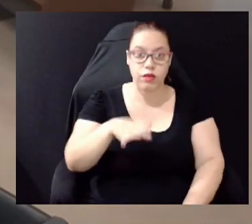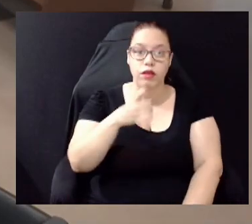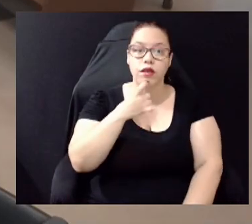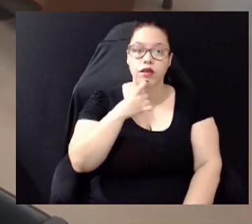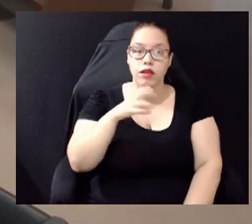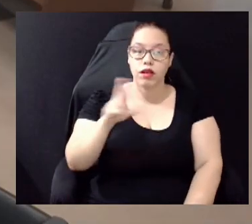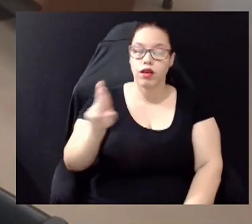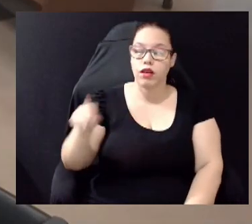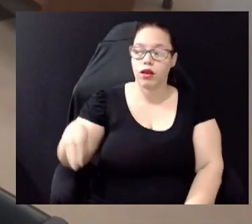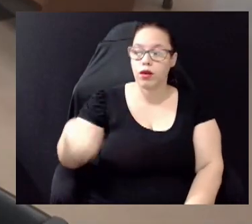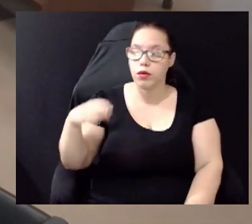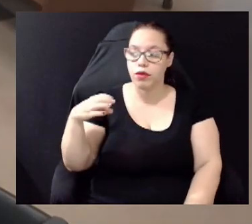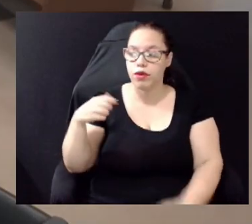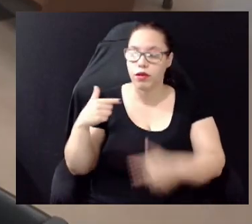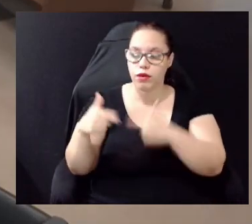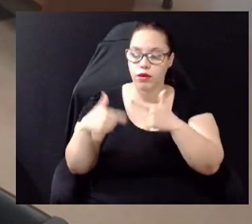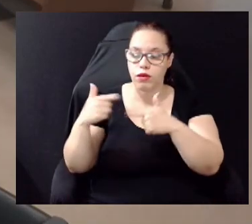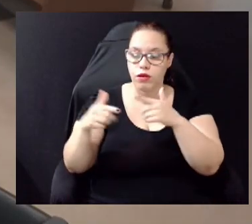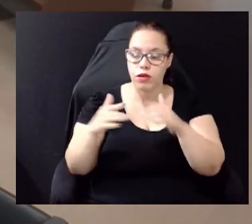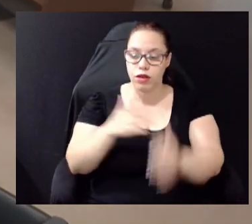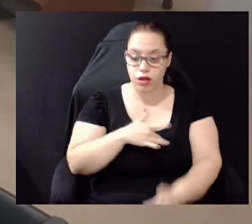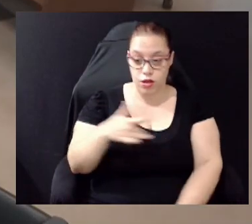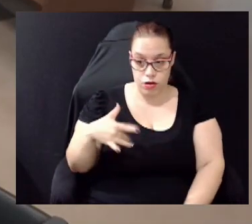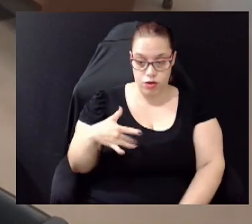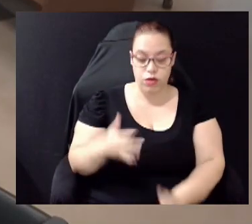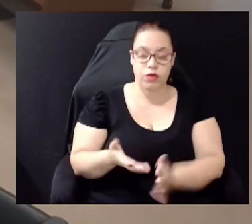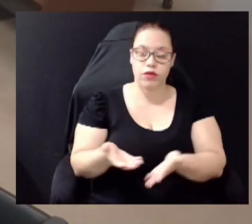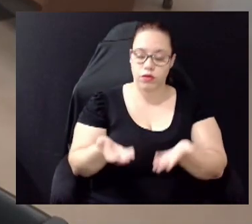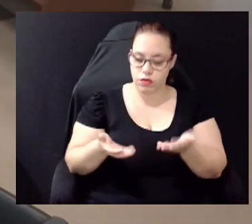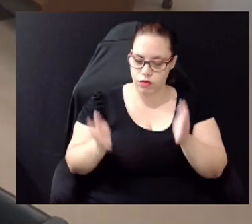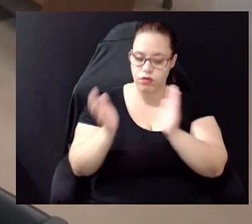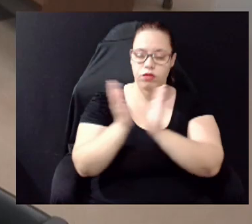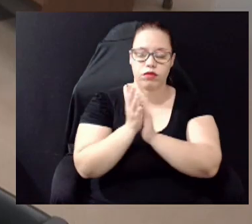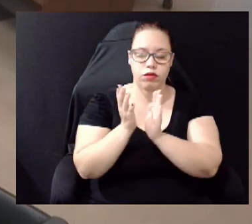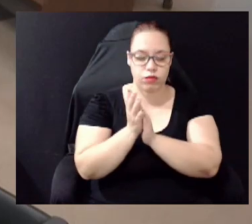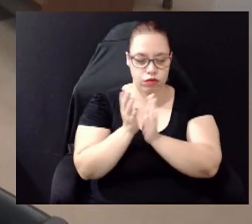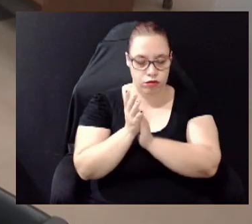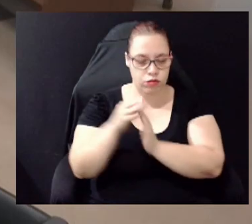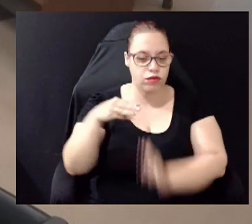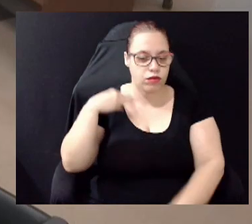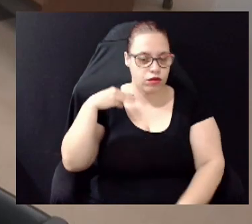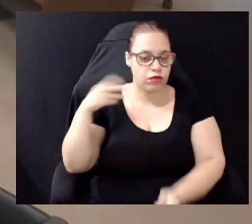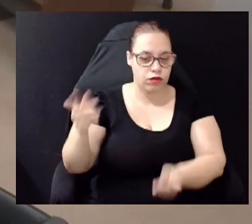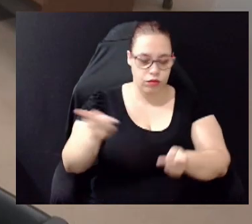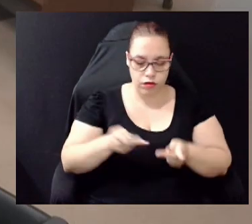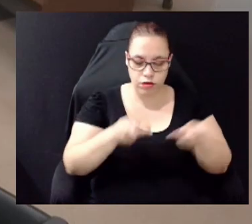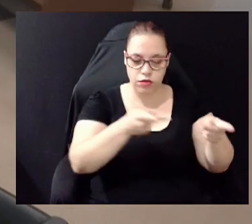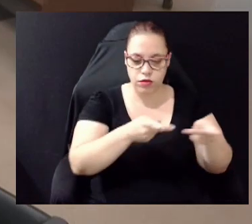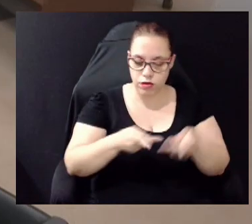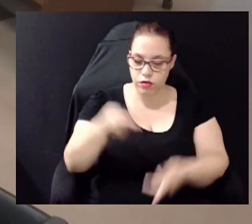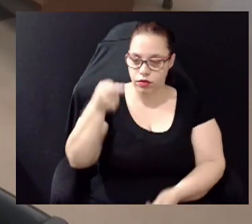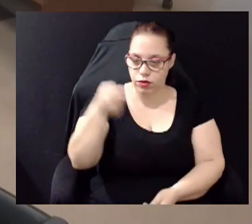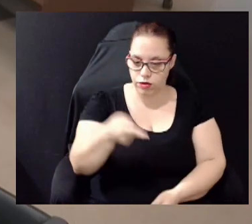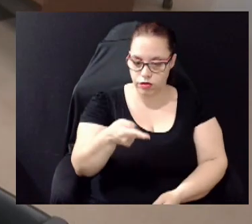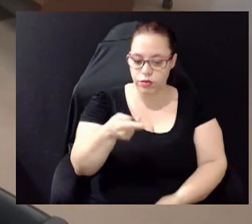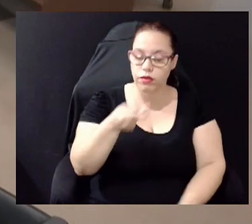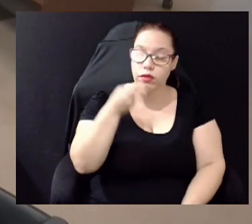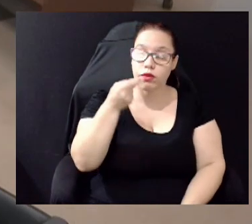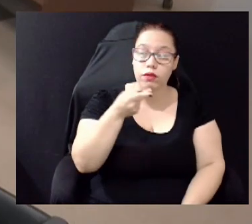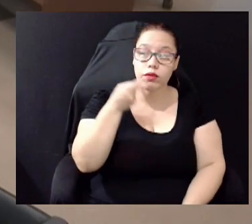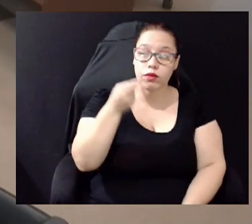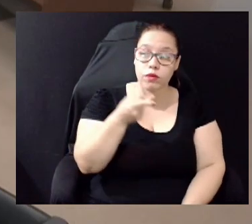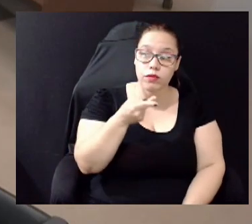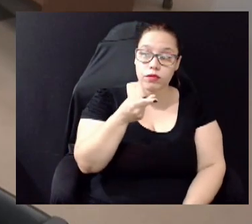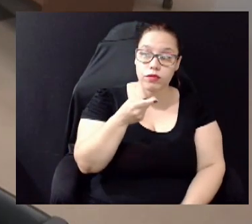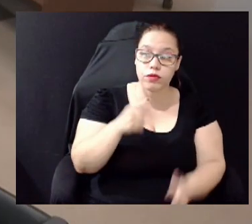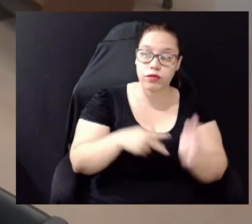sou trabalhadora da saúde. Quero parabenizar a Mariana pelo convite de estarmos aqui e dizer que esse sindicato,